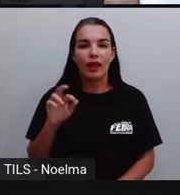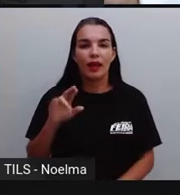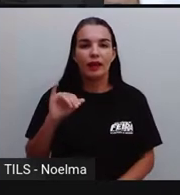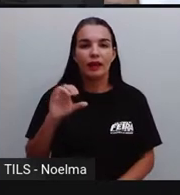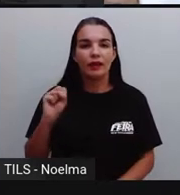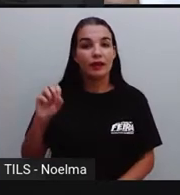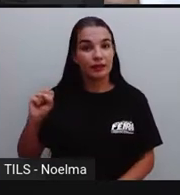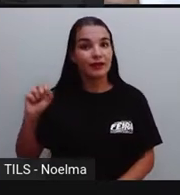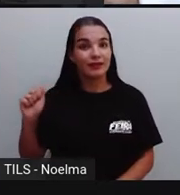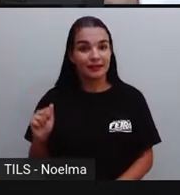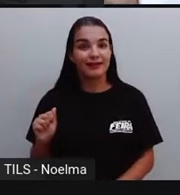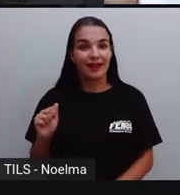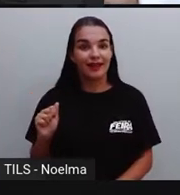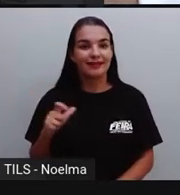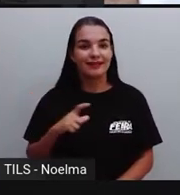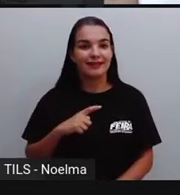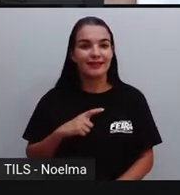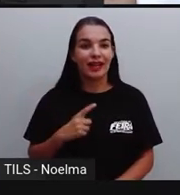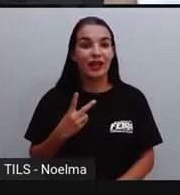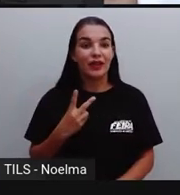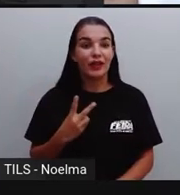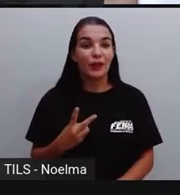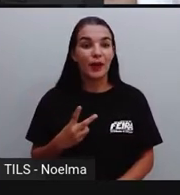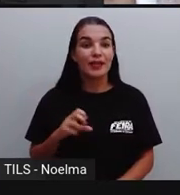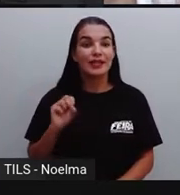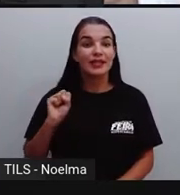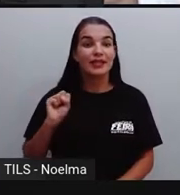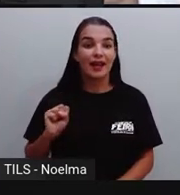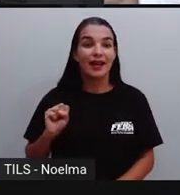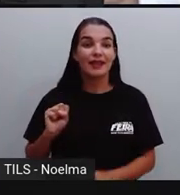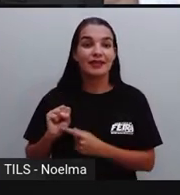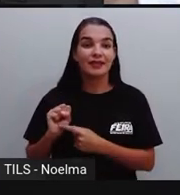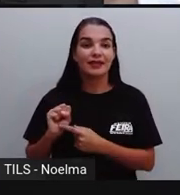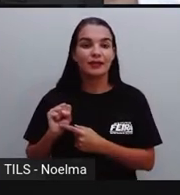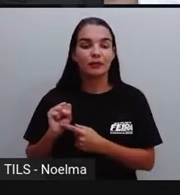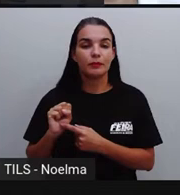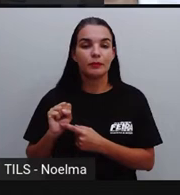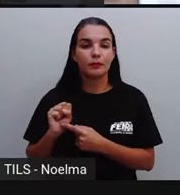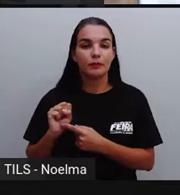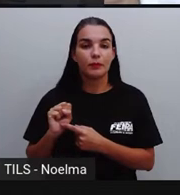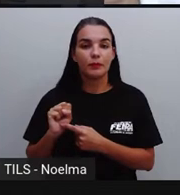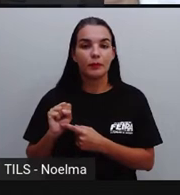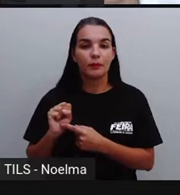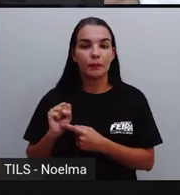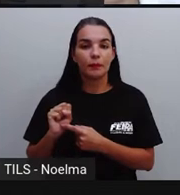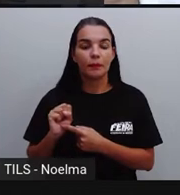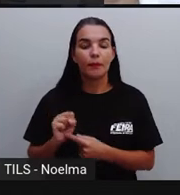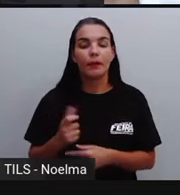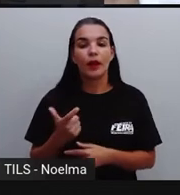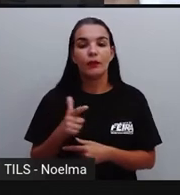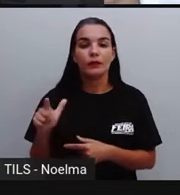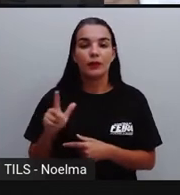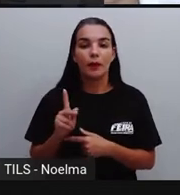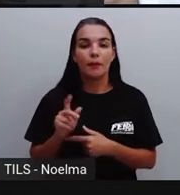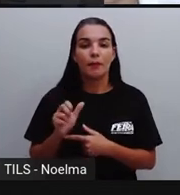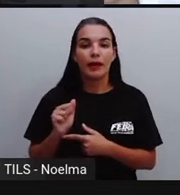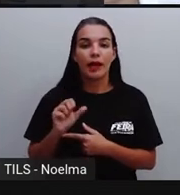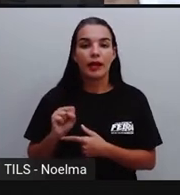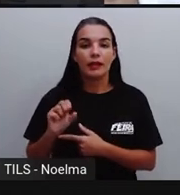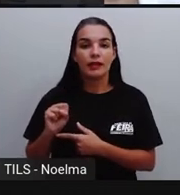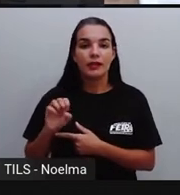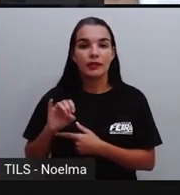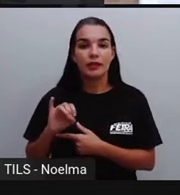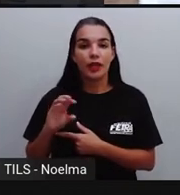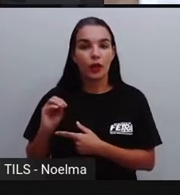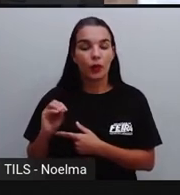Larissa, ó. Larissa é uma palavrinha que tem dois sis. Santa,